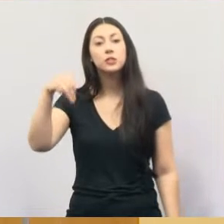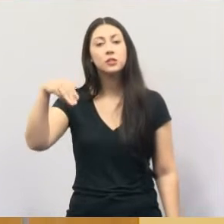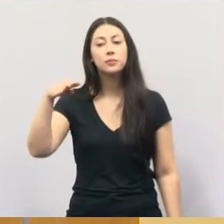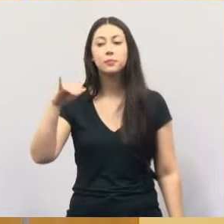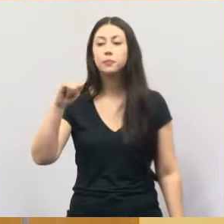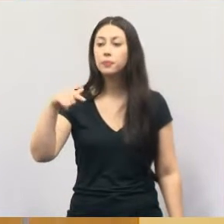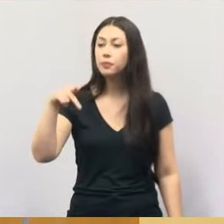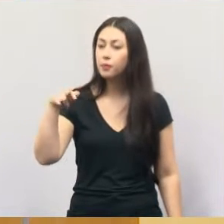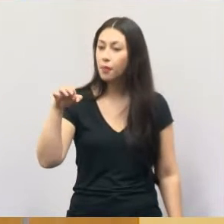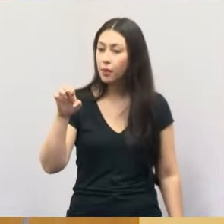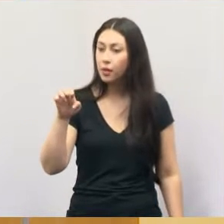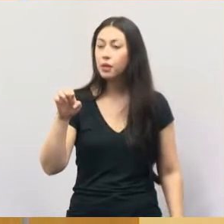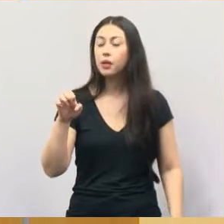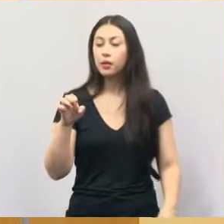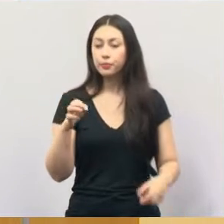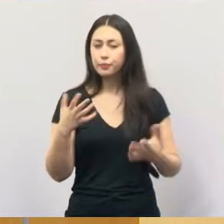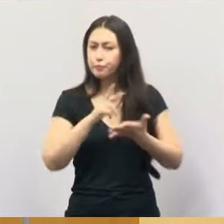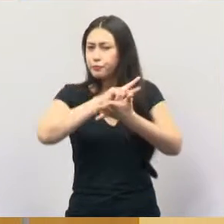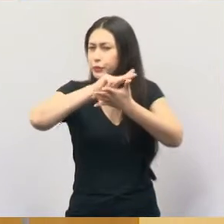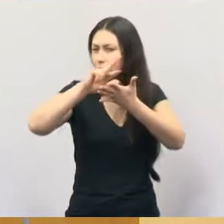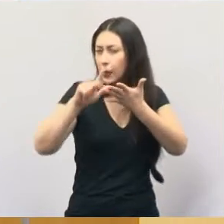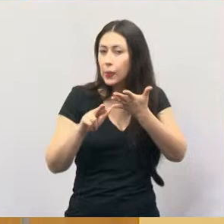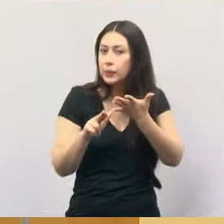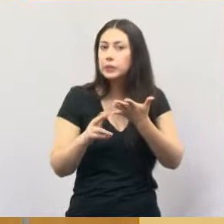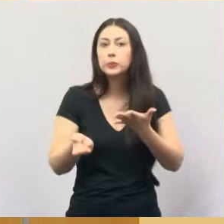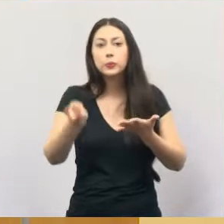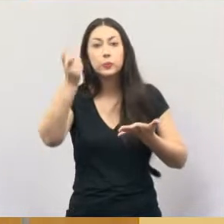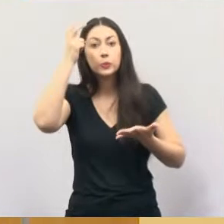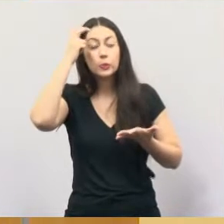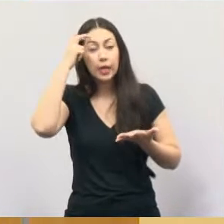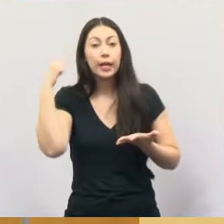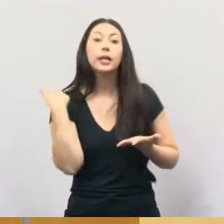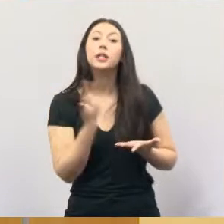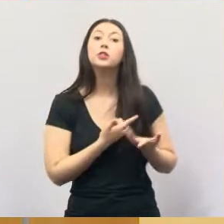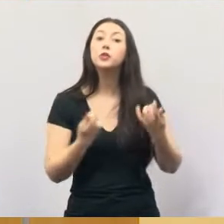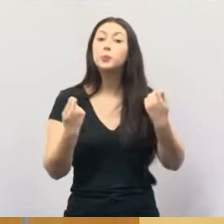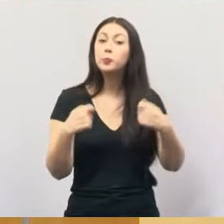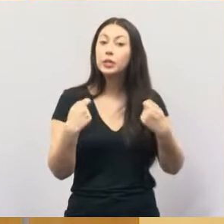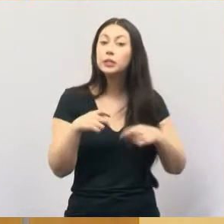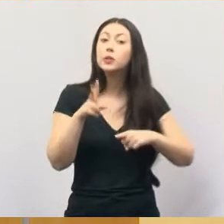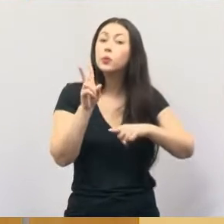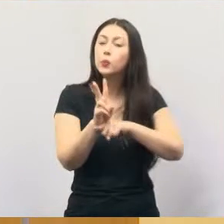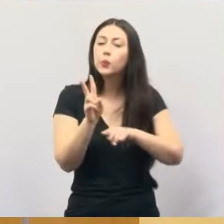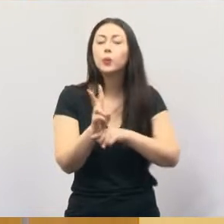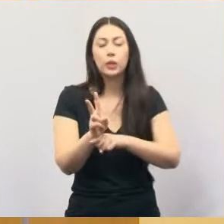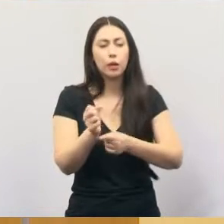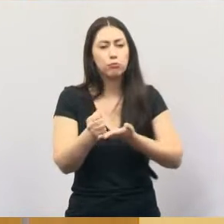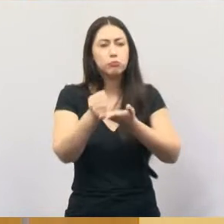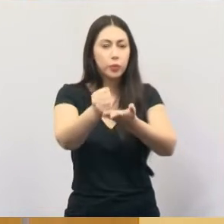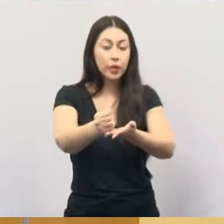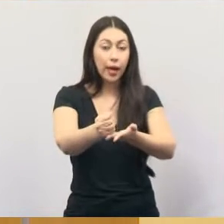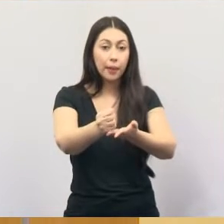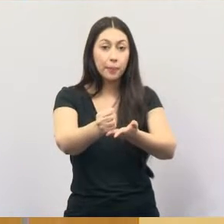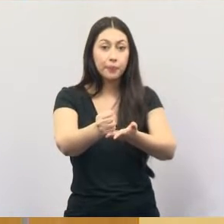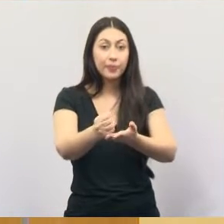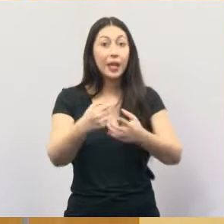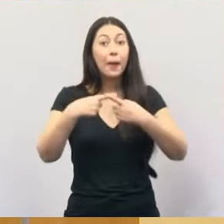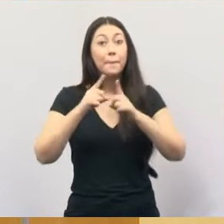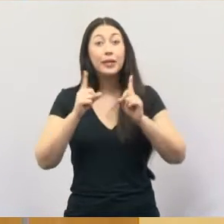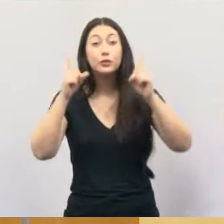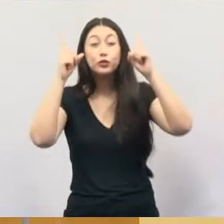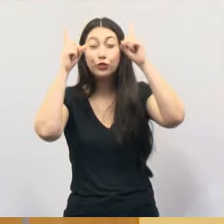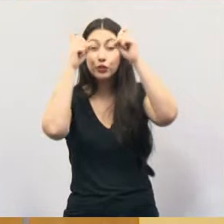Edgar? Então são traços culturais que precisam de preservação. E o que tem sido mais